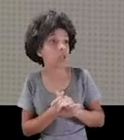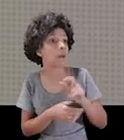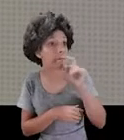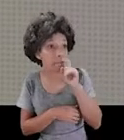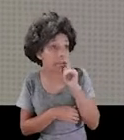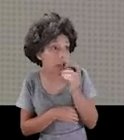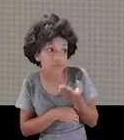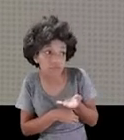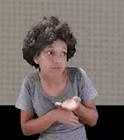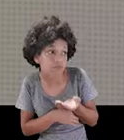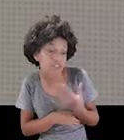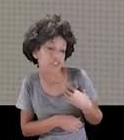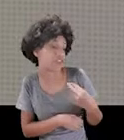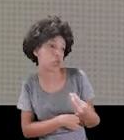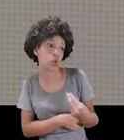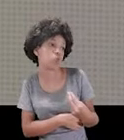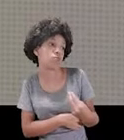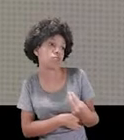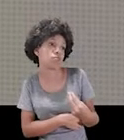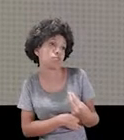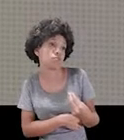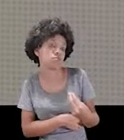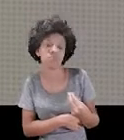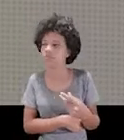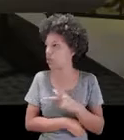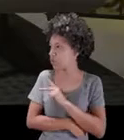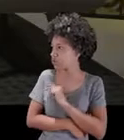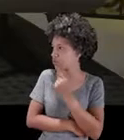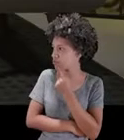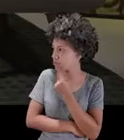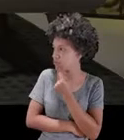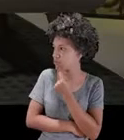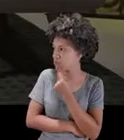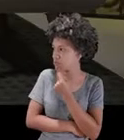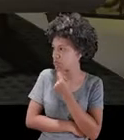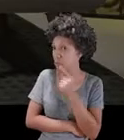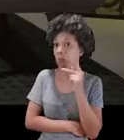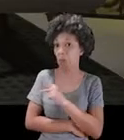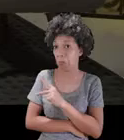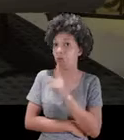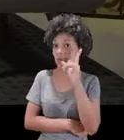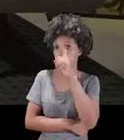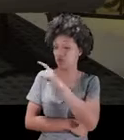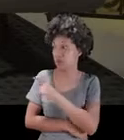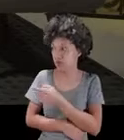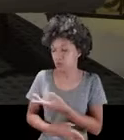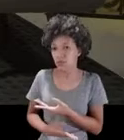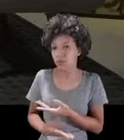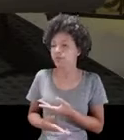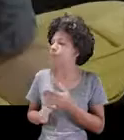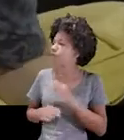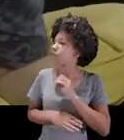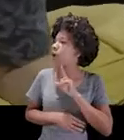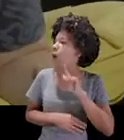maridos Pai Filho Caramba pesado para